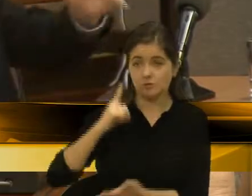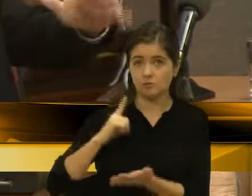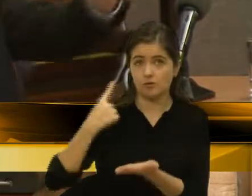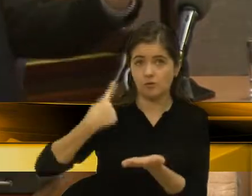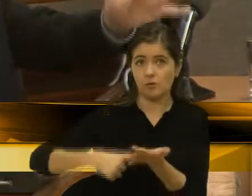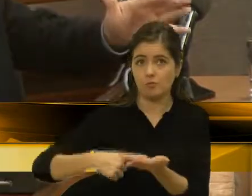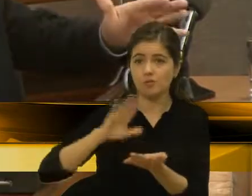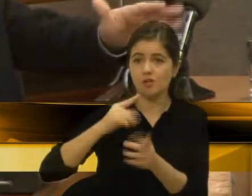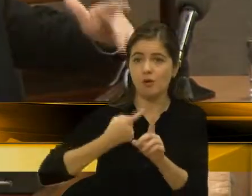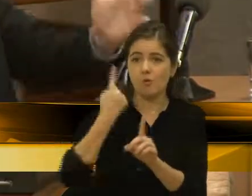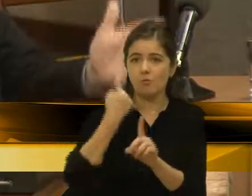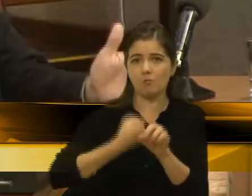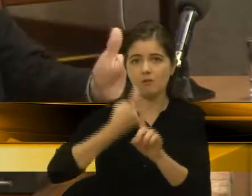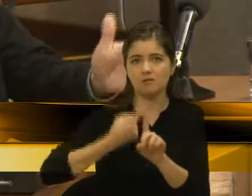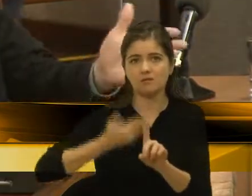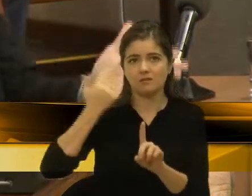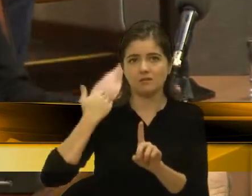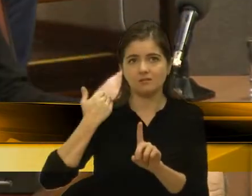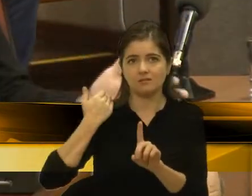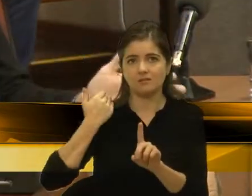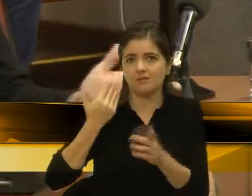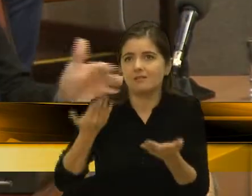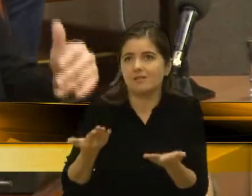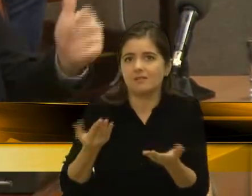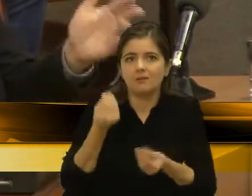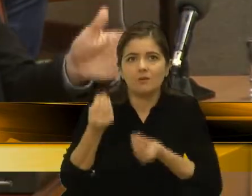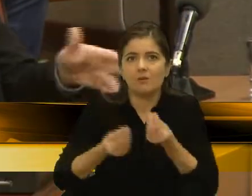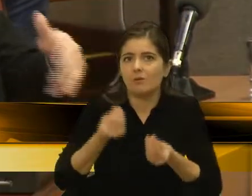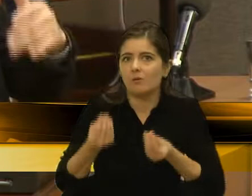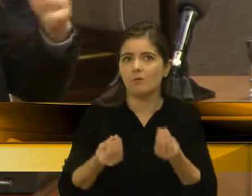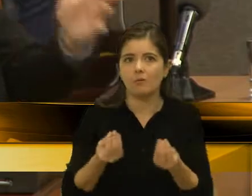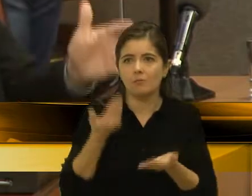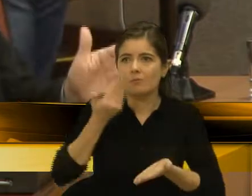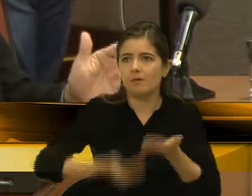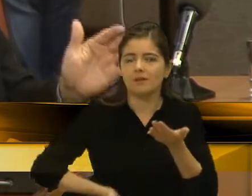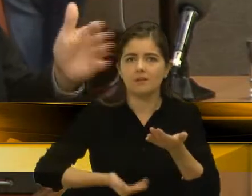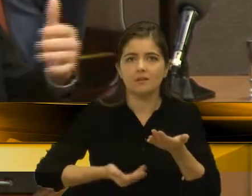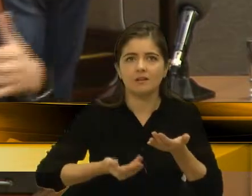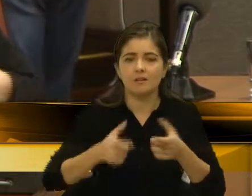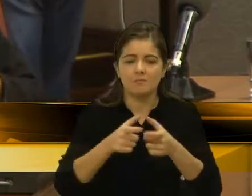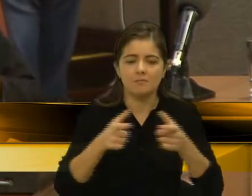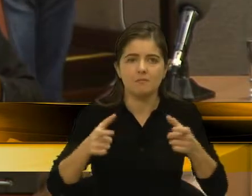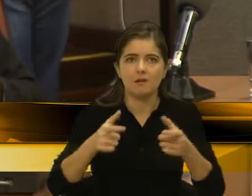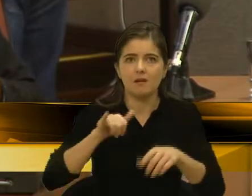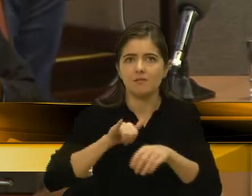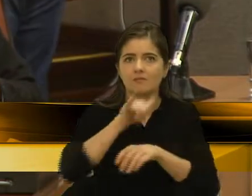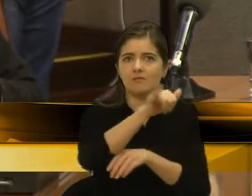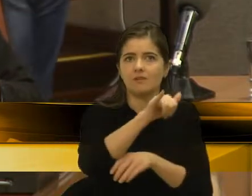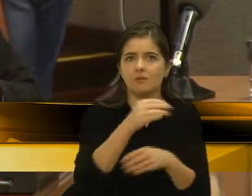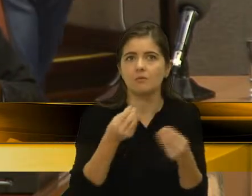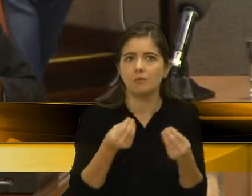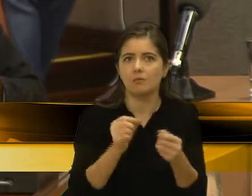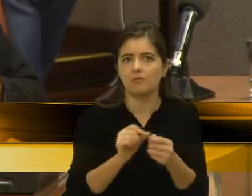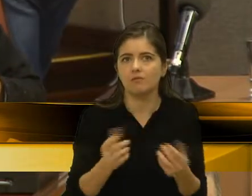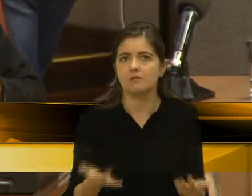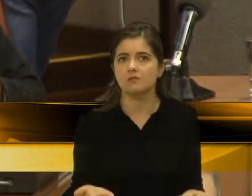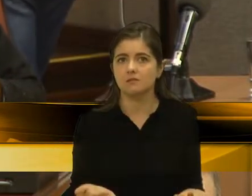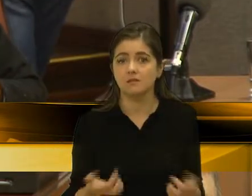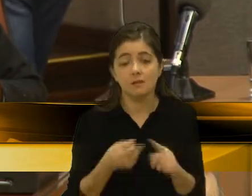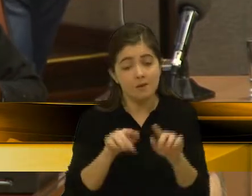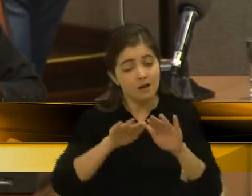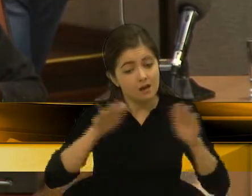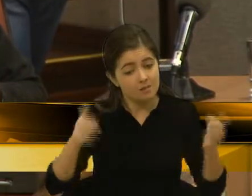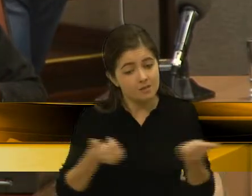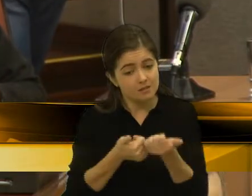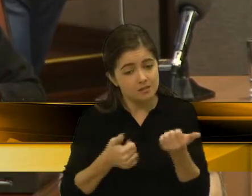há um mês, dois meses, teve que sair, não ia perder o aéreo, outro ia perder. Mas eu acho que realmente a mesa, tem